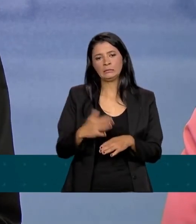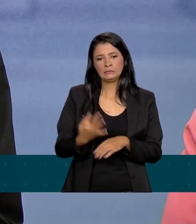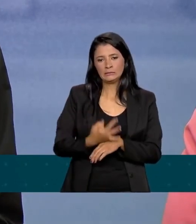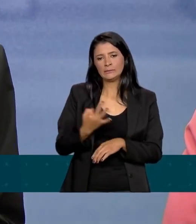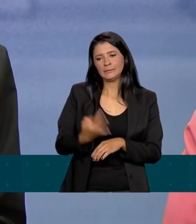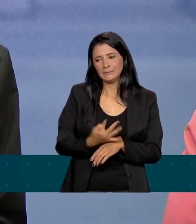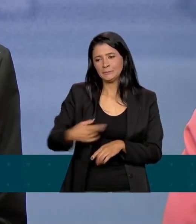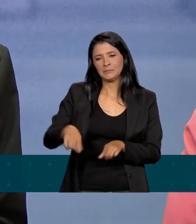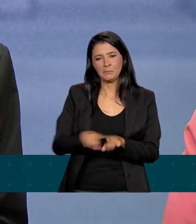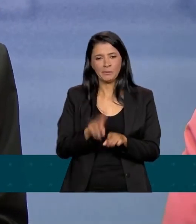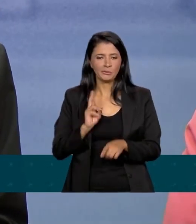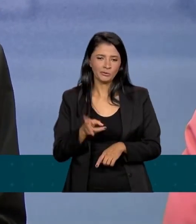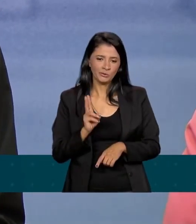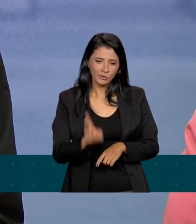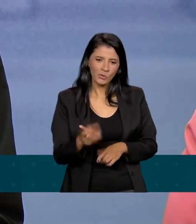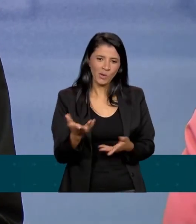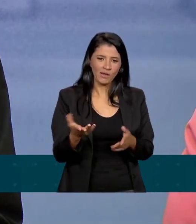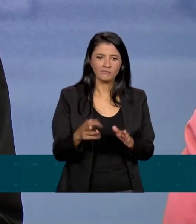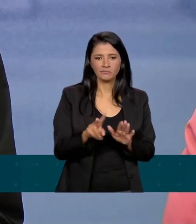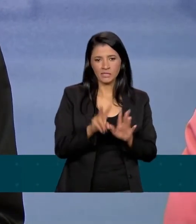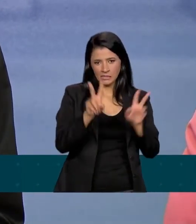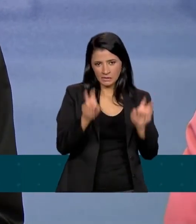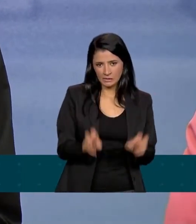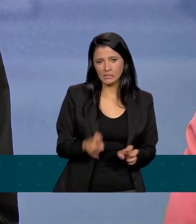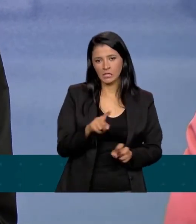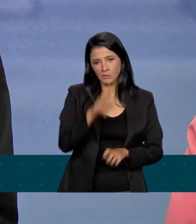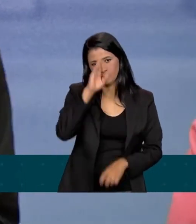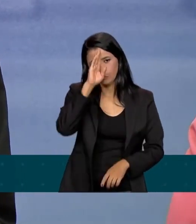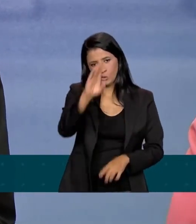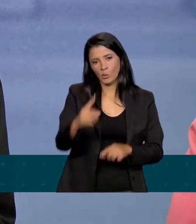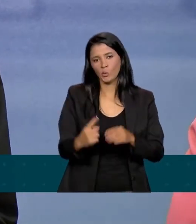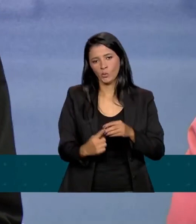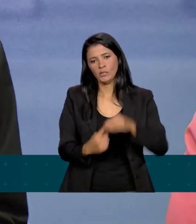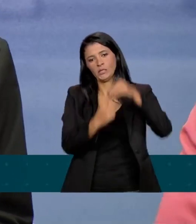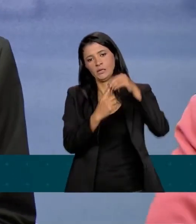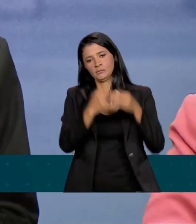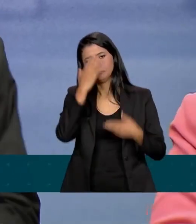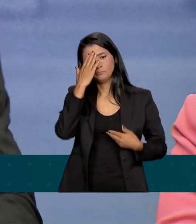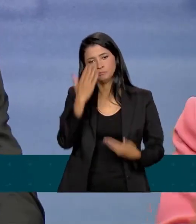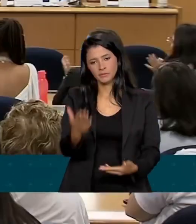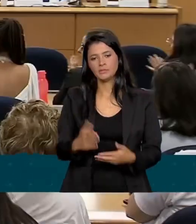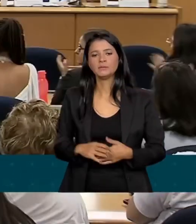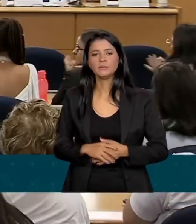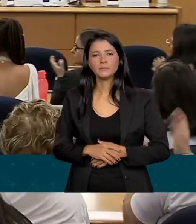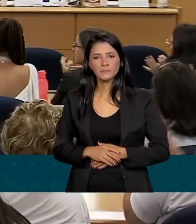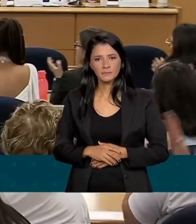resiliência também para manter essa pauta como prioritária. Obrigado.